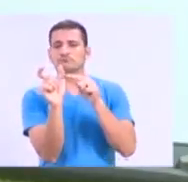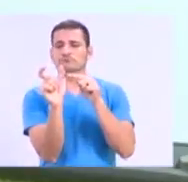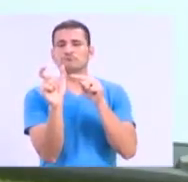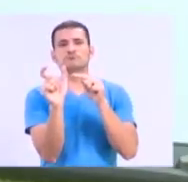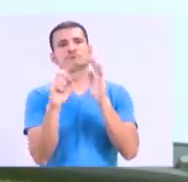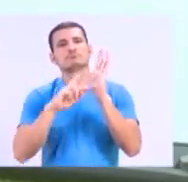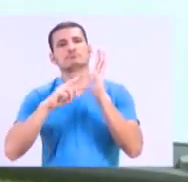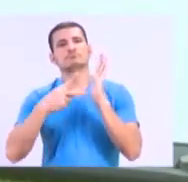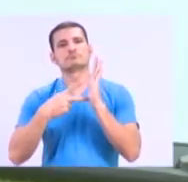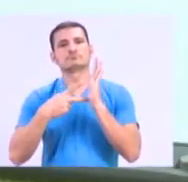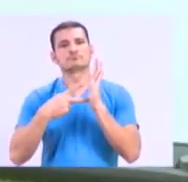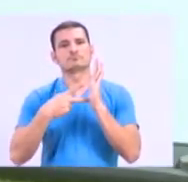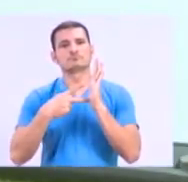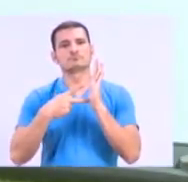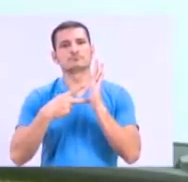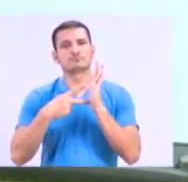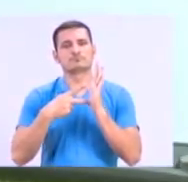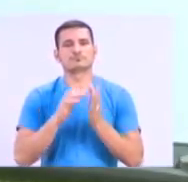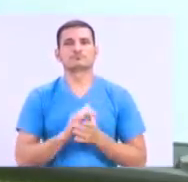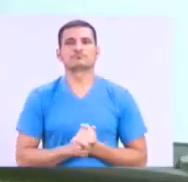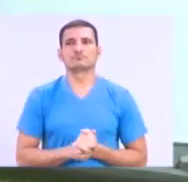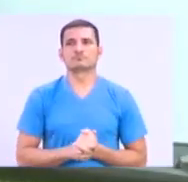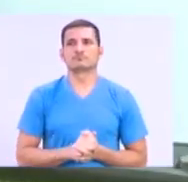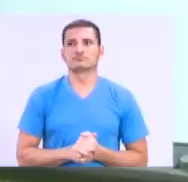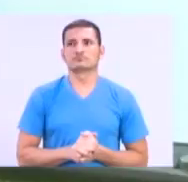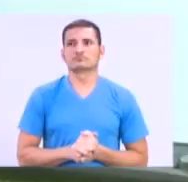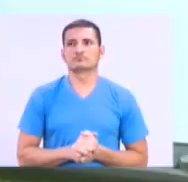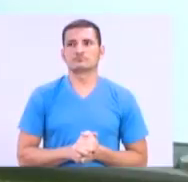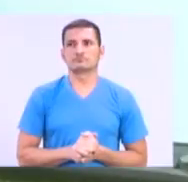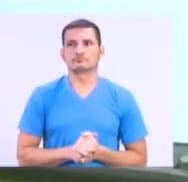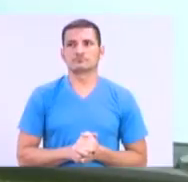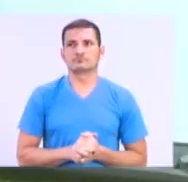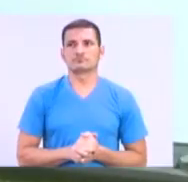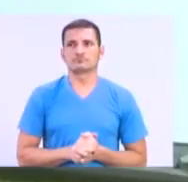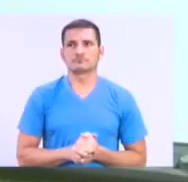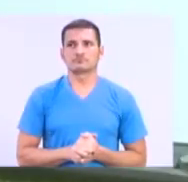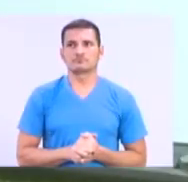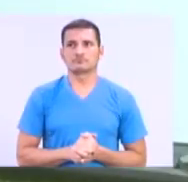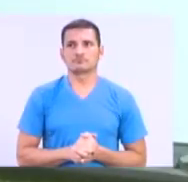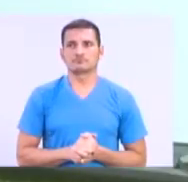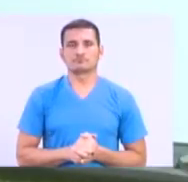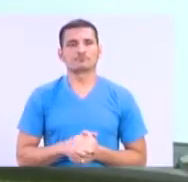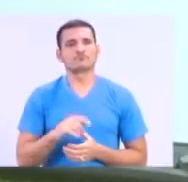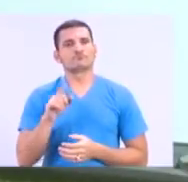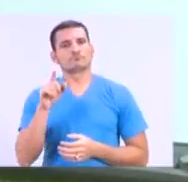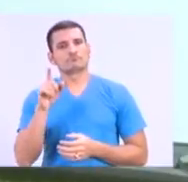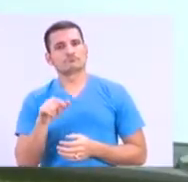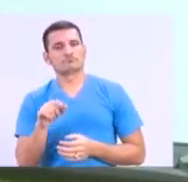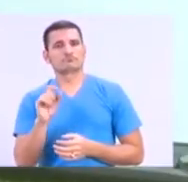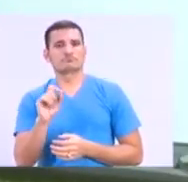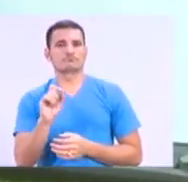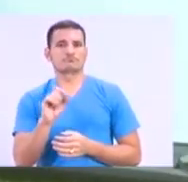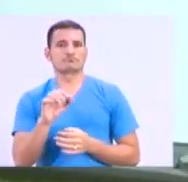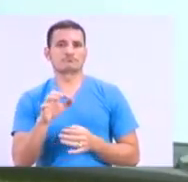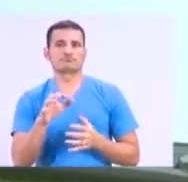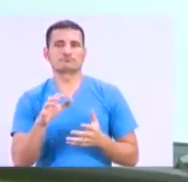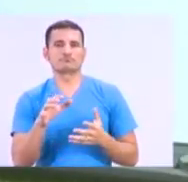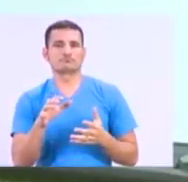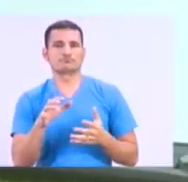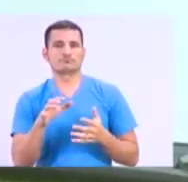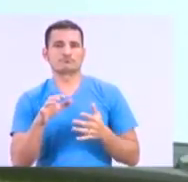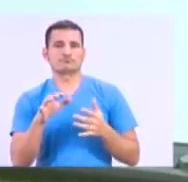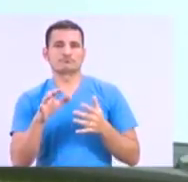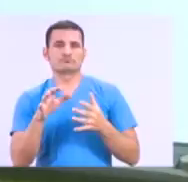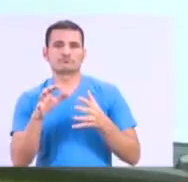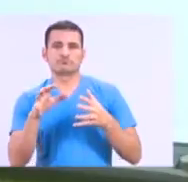significa Processor Hypertext. Né? Então, basicamente, é o processamento dos